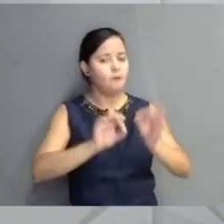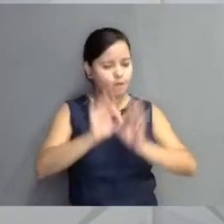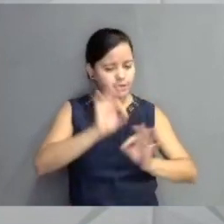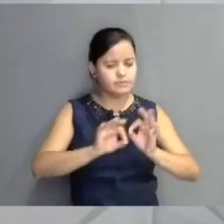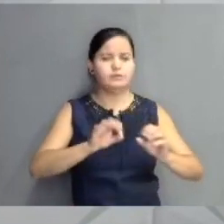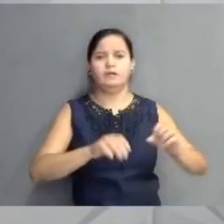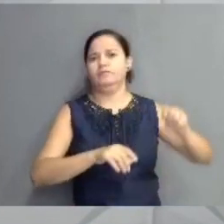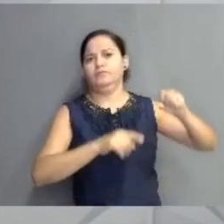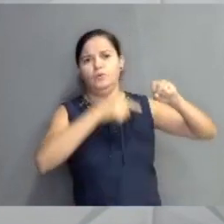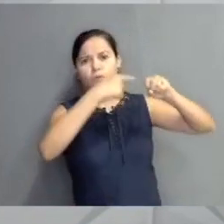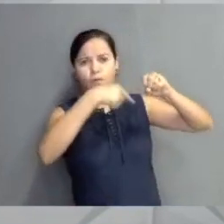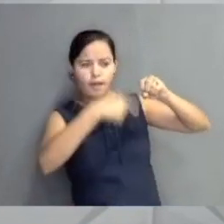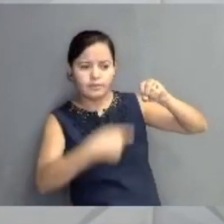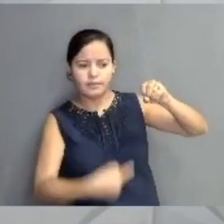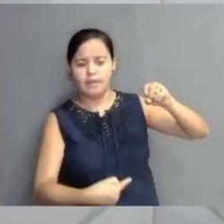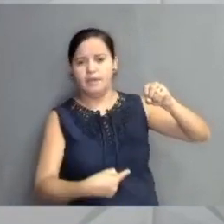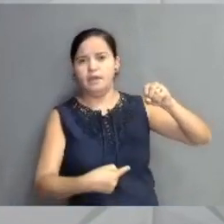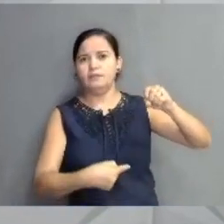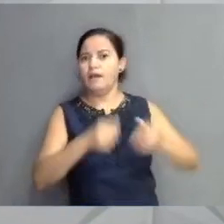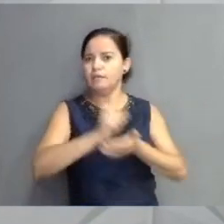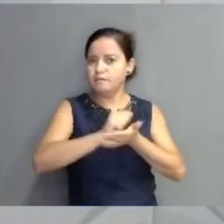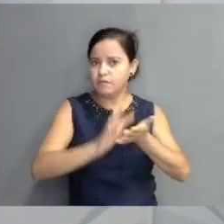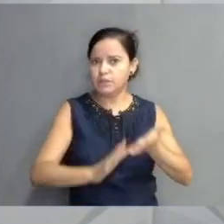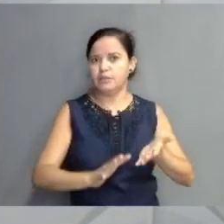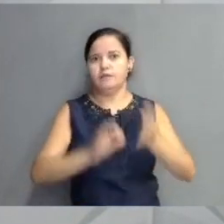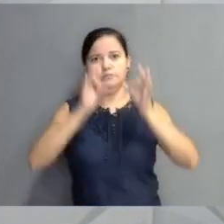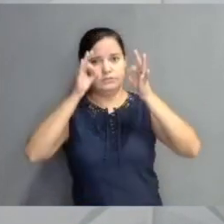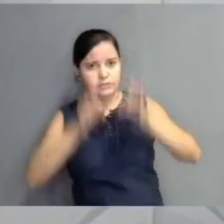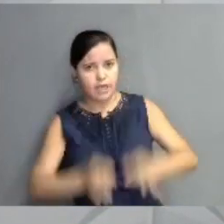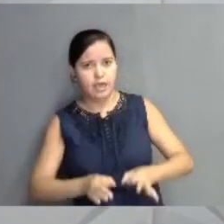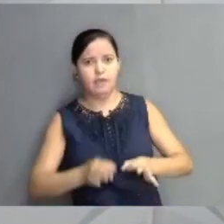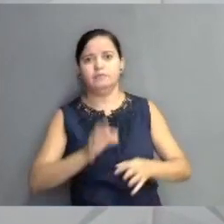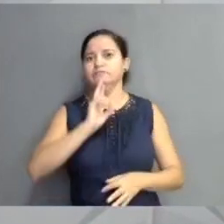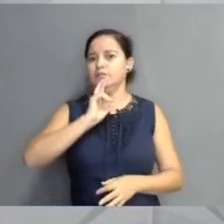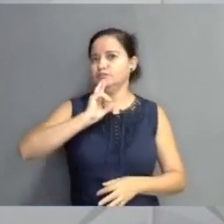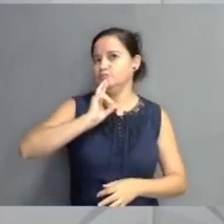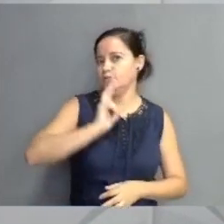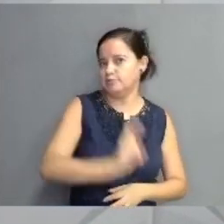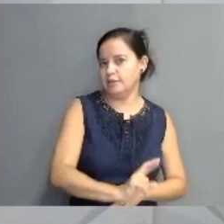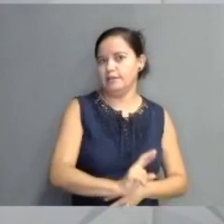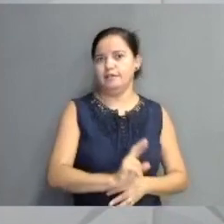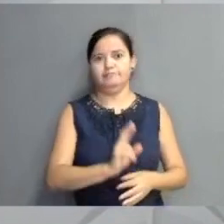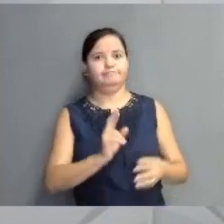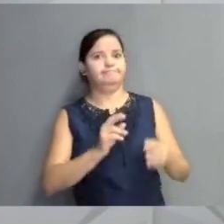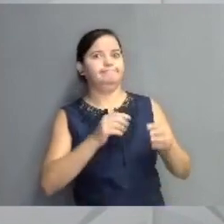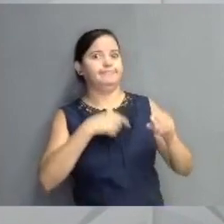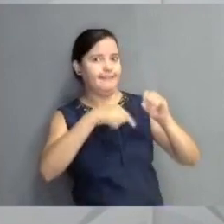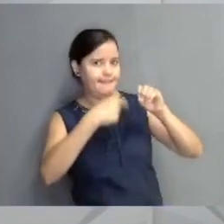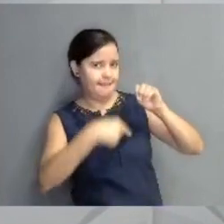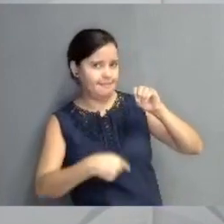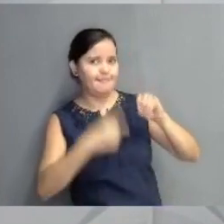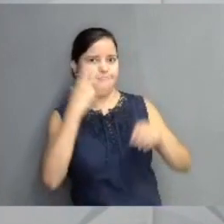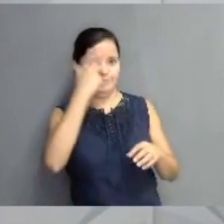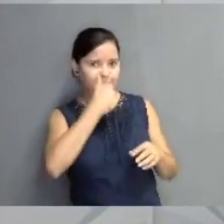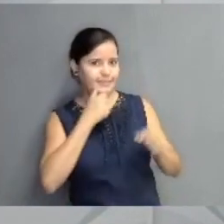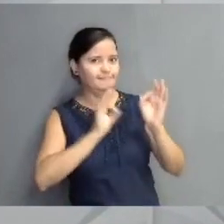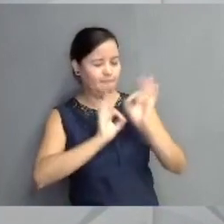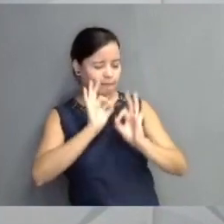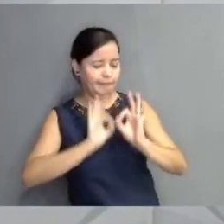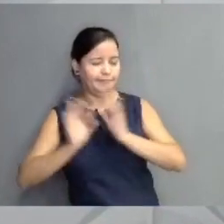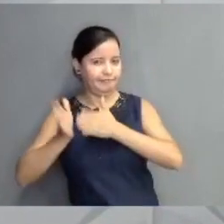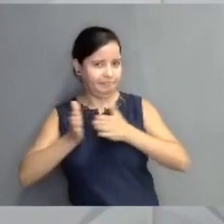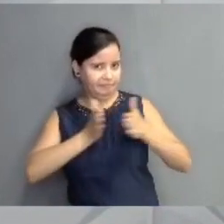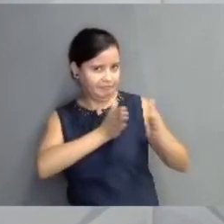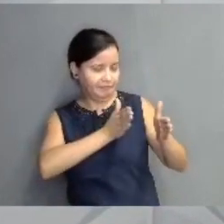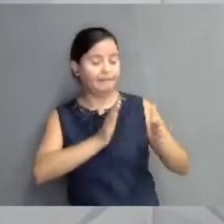caderno. Manter a atividade em dia, responder, manter o caderninho organizado. Então, é nesse sentido que